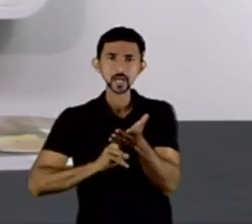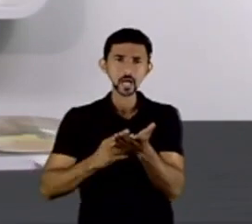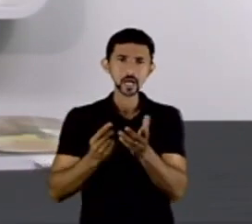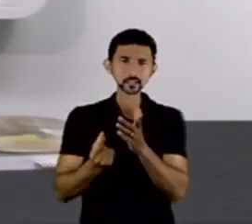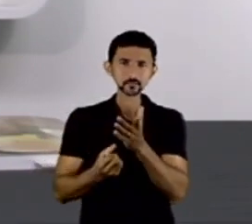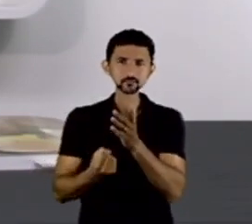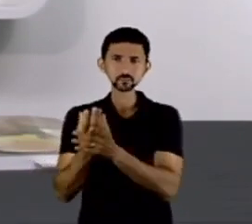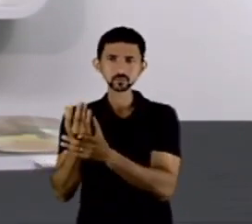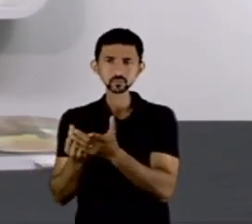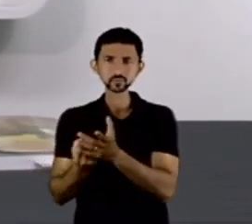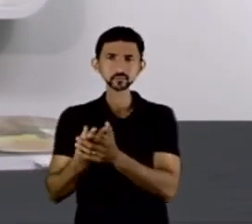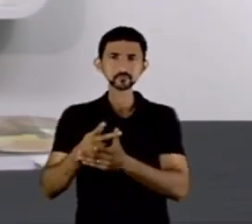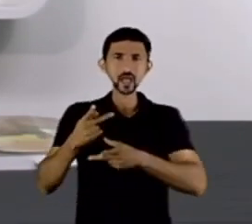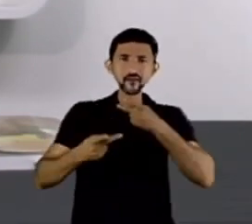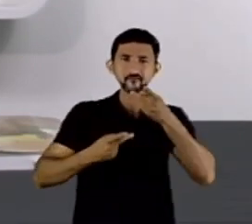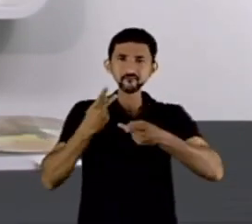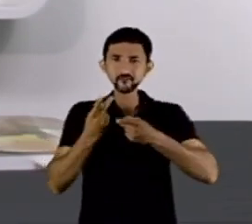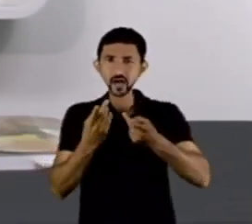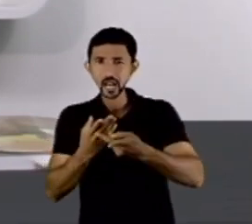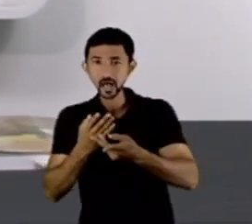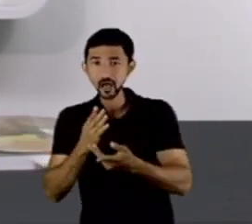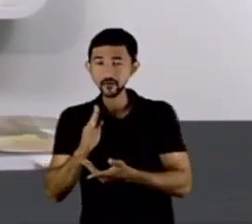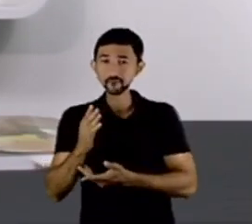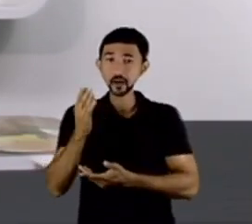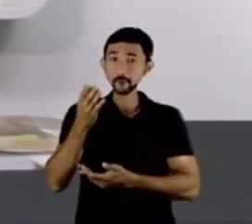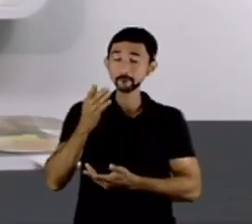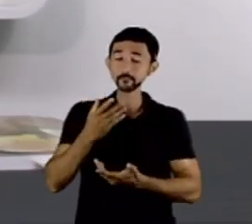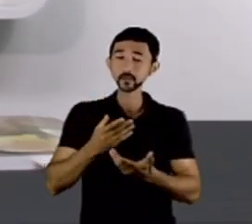Bernardes, digamos assim, falava mal dos militares.